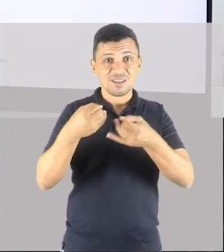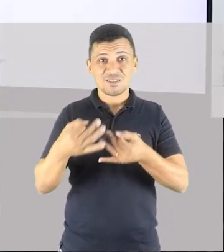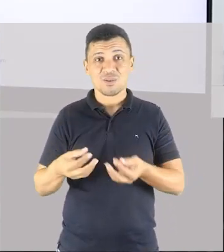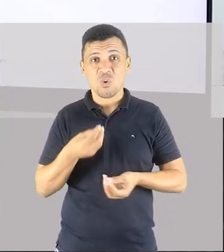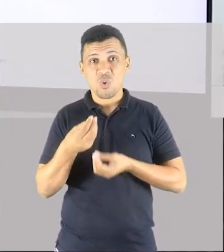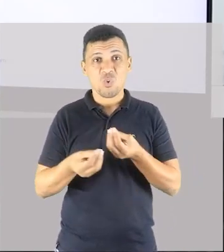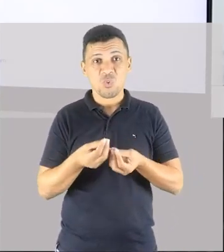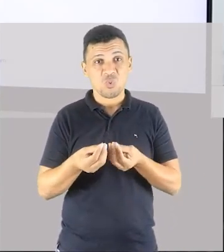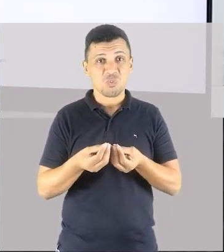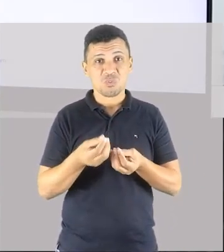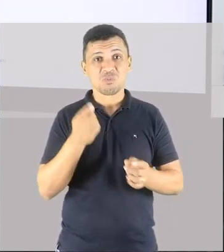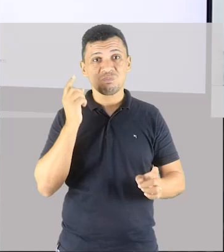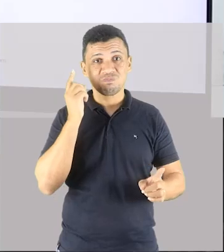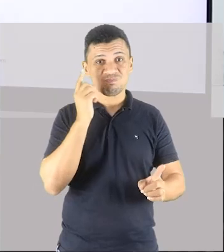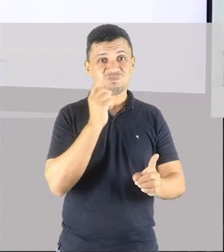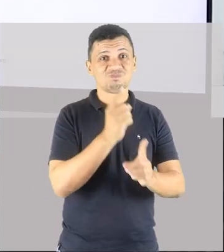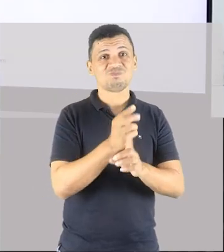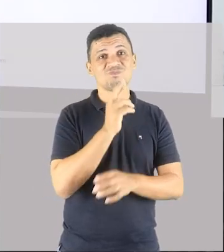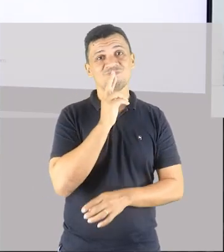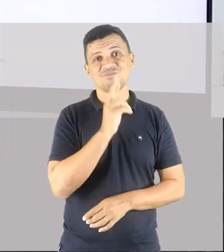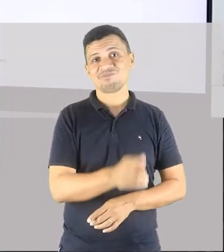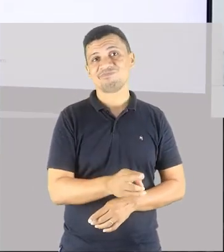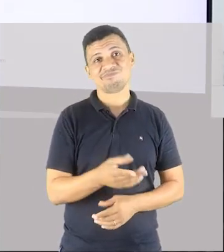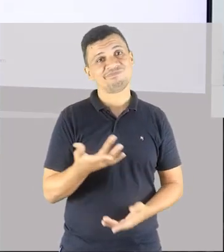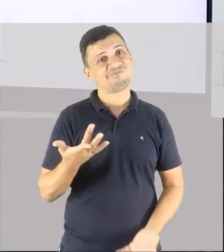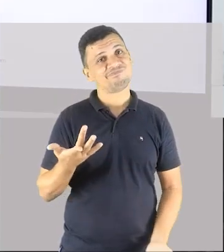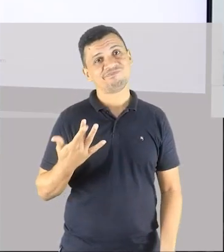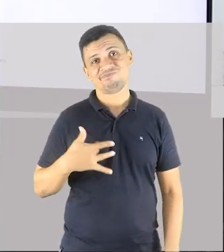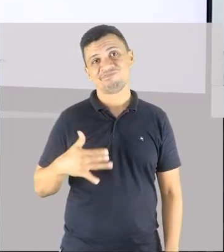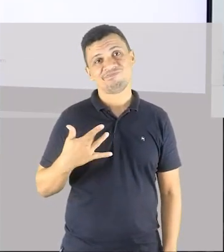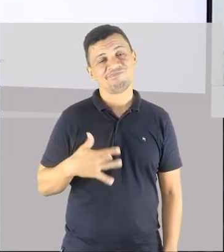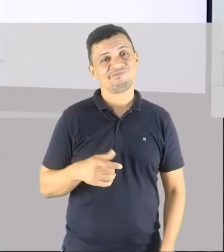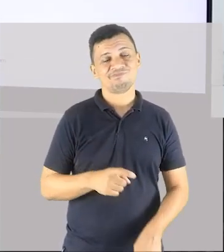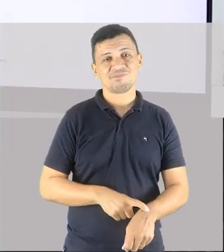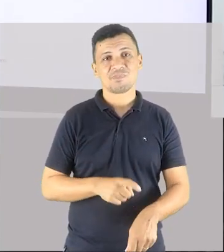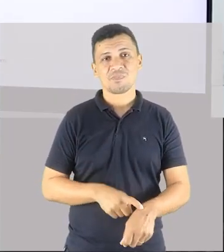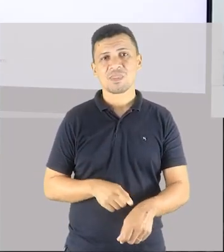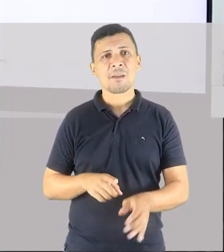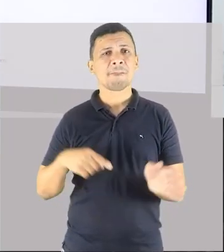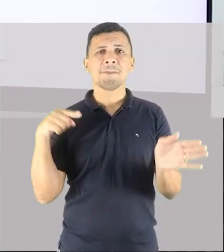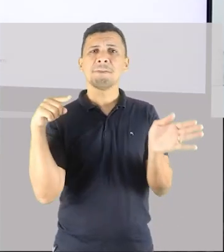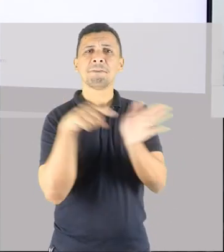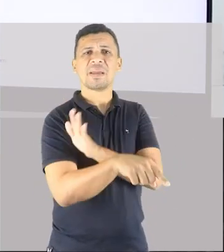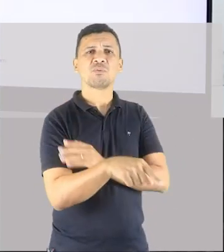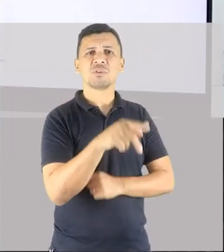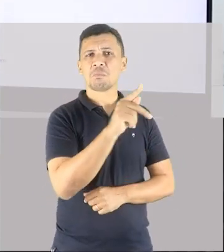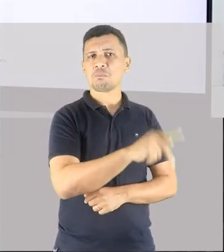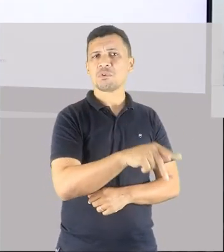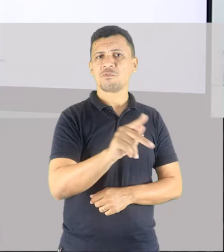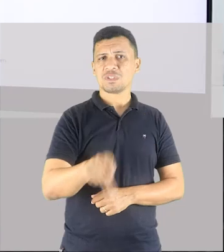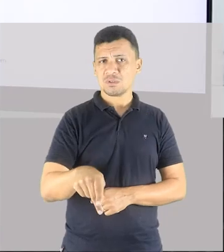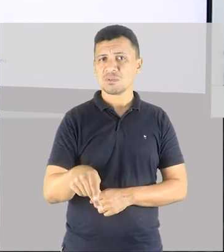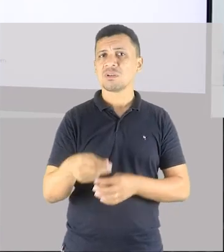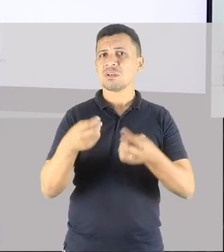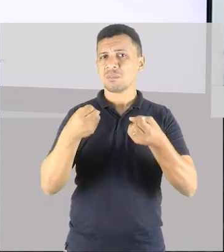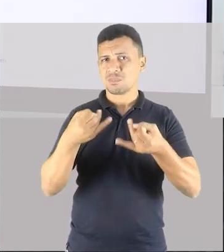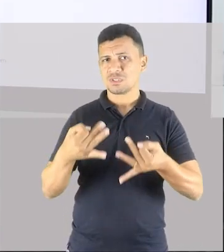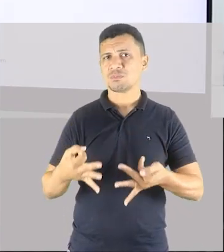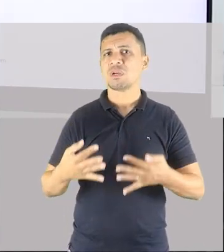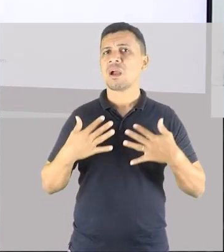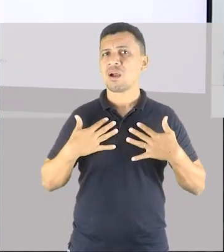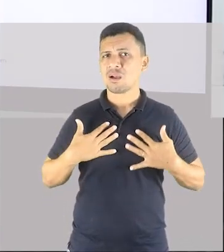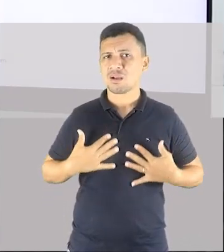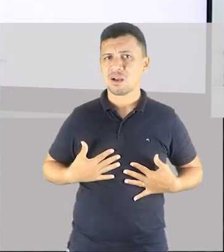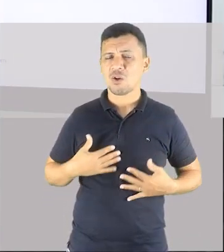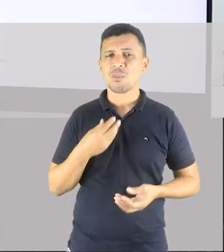o problema. Tá, mas infelizmente não dá. Mas quem sabe, pergunta para o professor aí, o professor de vocês, ele pode explicar com calma para vocês